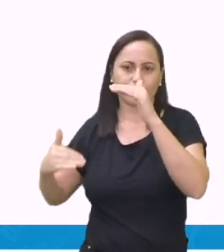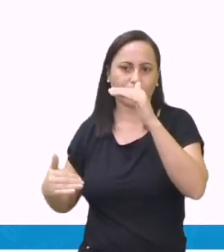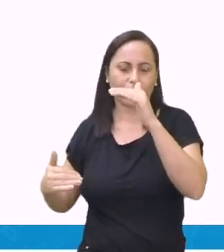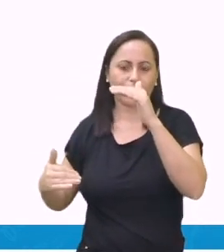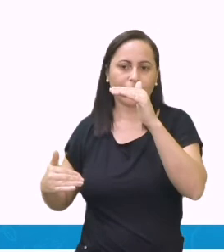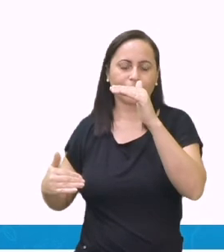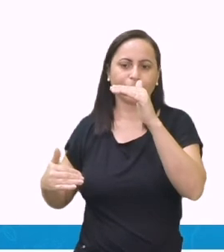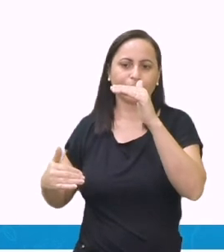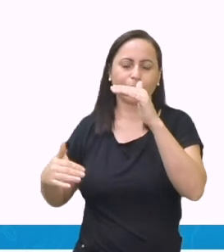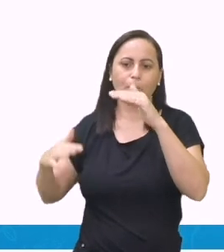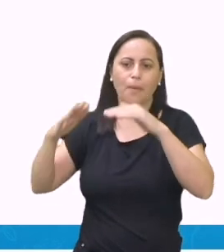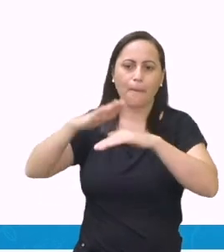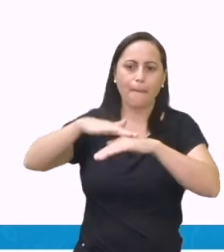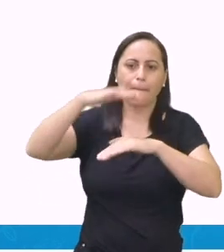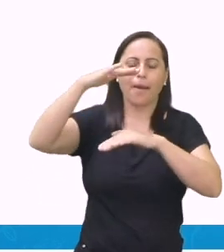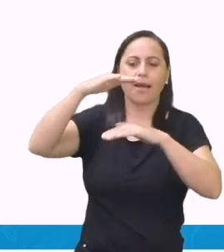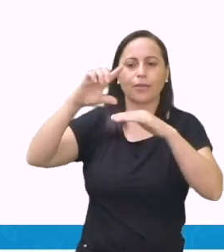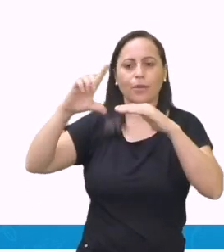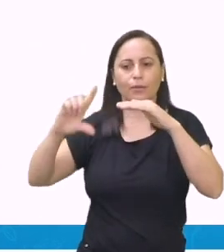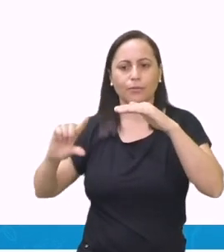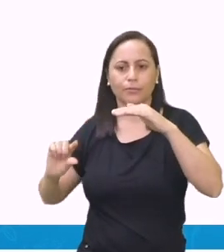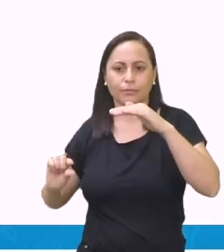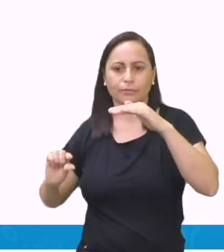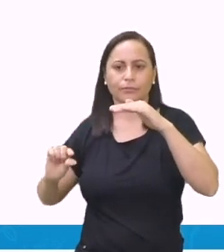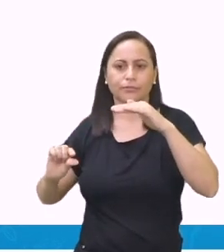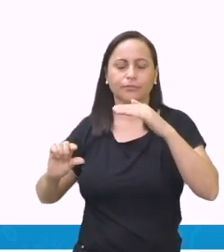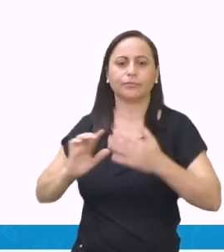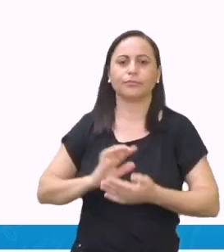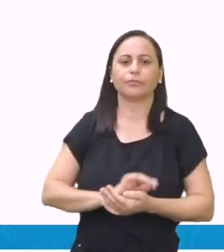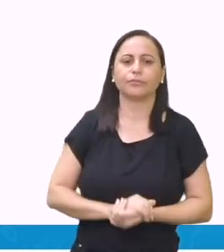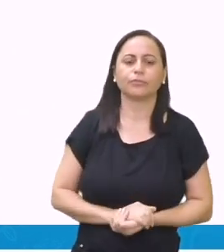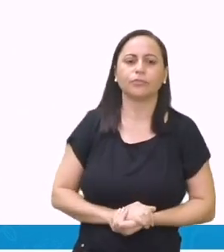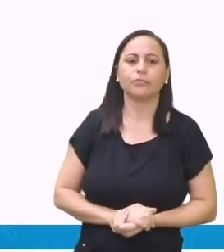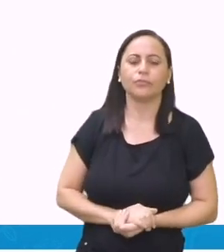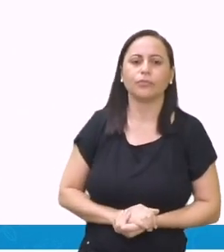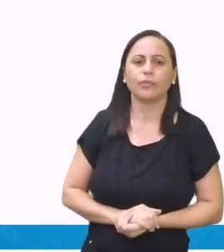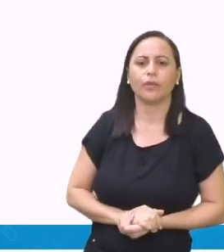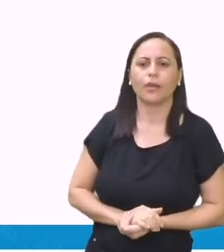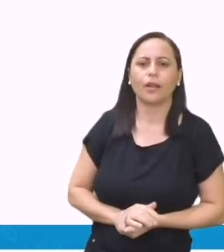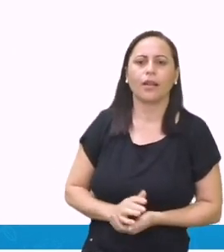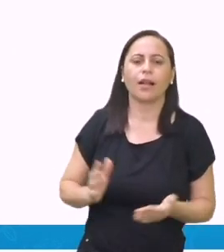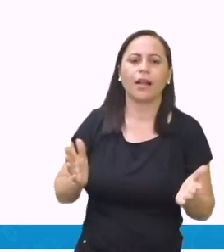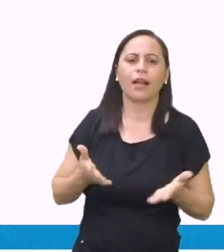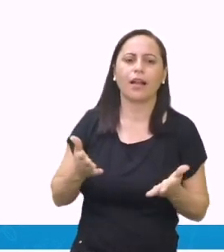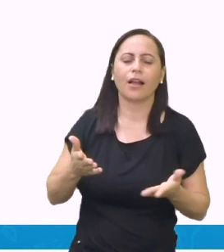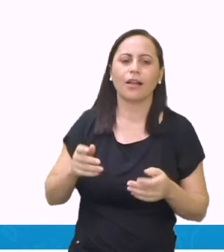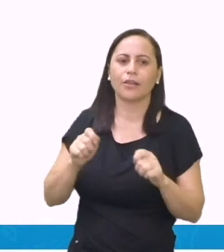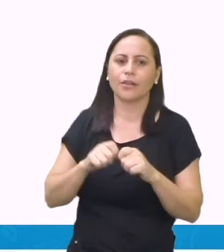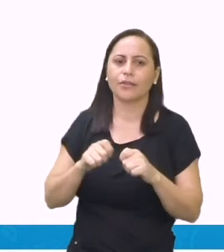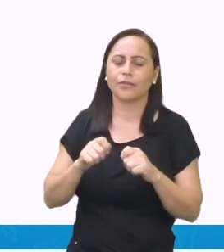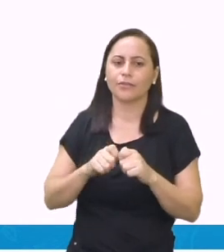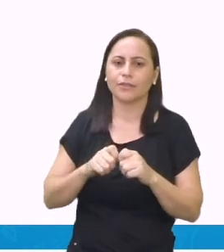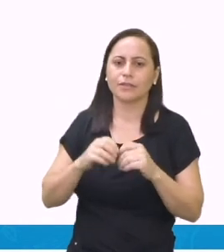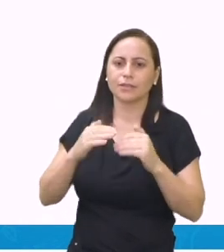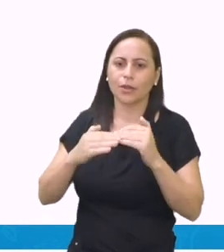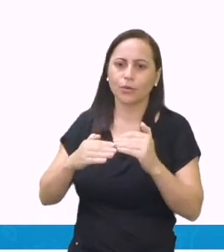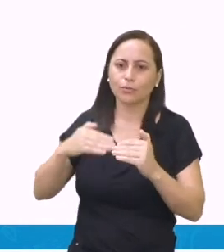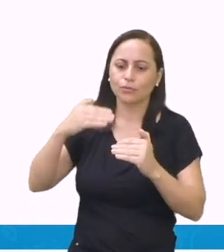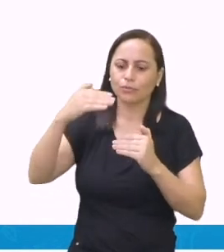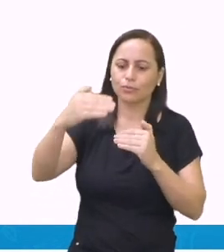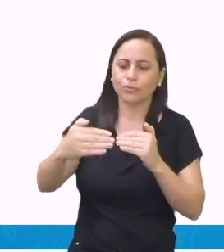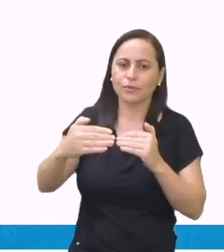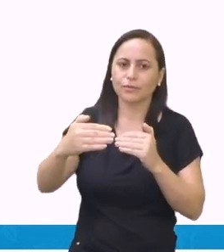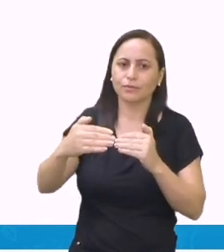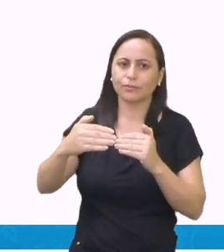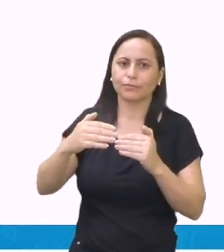do maior para o menor. Agora nós vamos aqui fazer o sucessor. Professor, o que